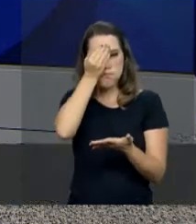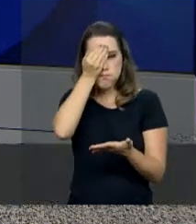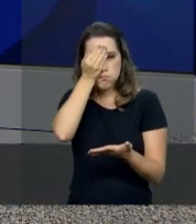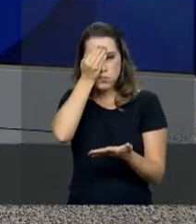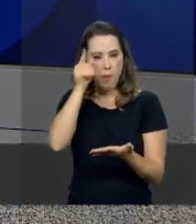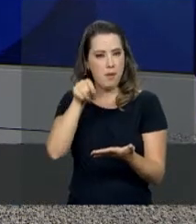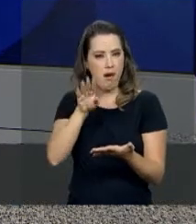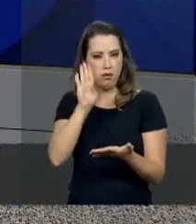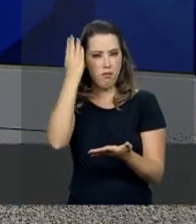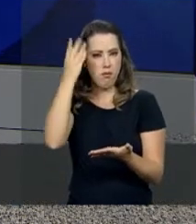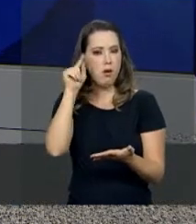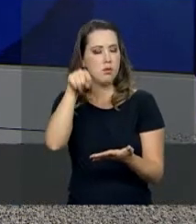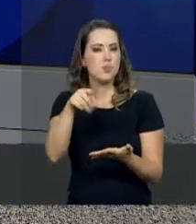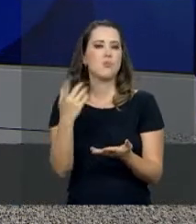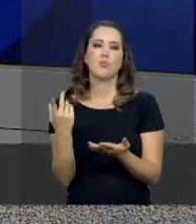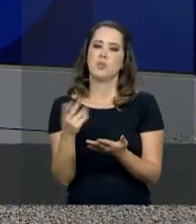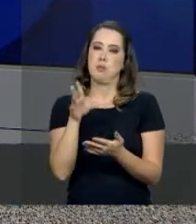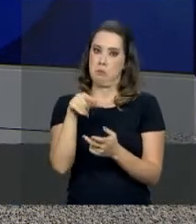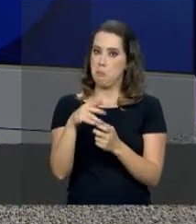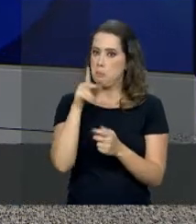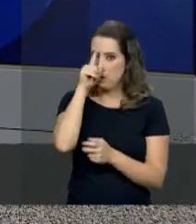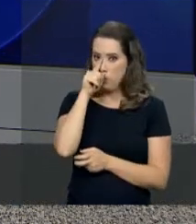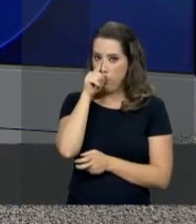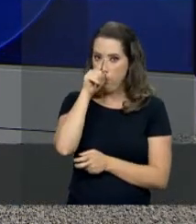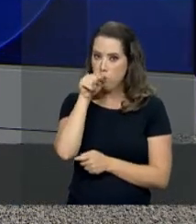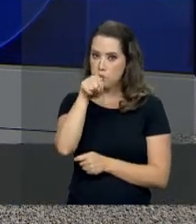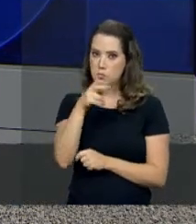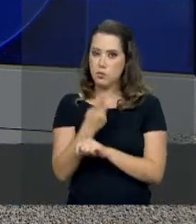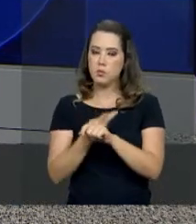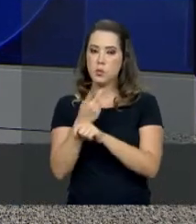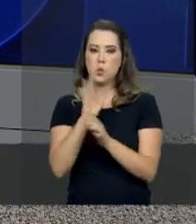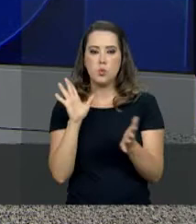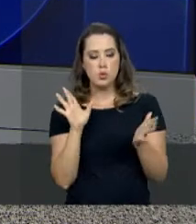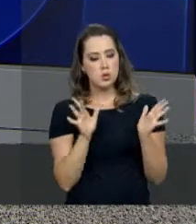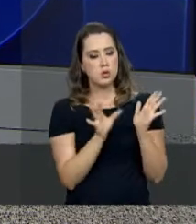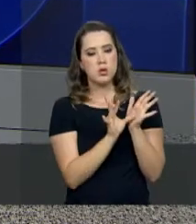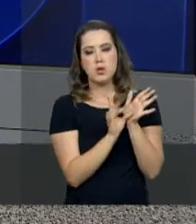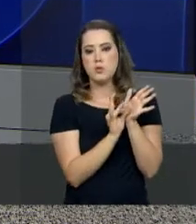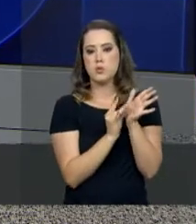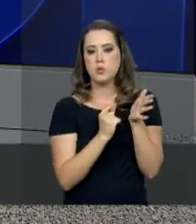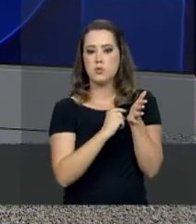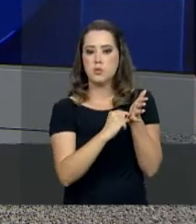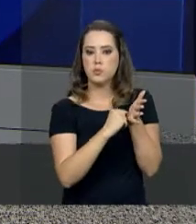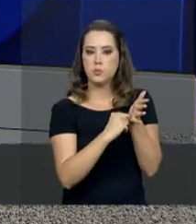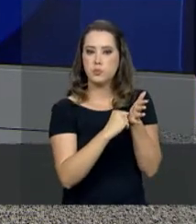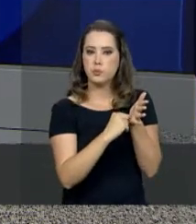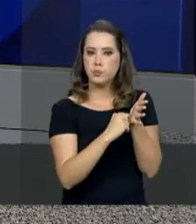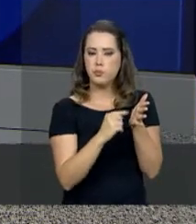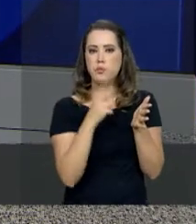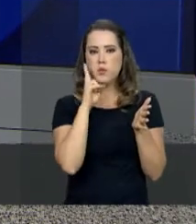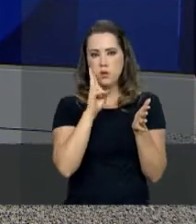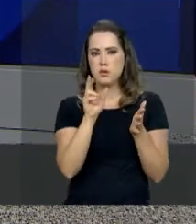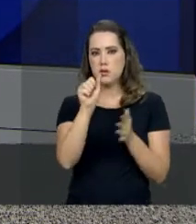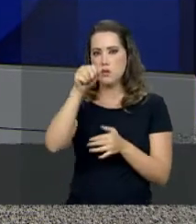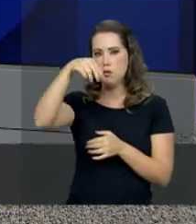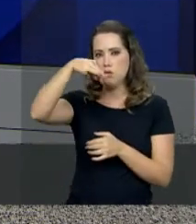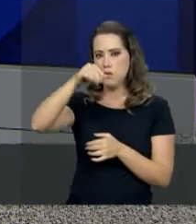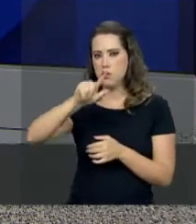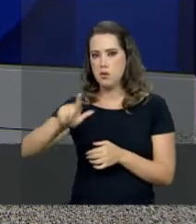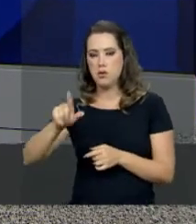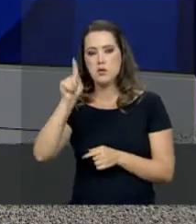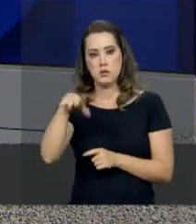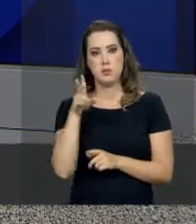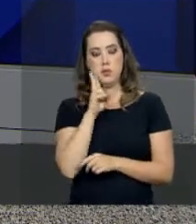garantir a qualidade do seu celular, a dica é procurar o selinho da Anatel. Também é possível consultar a situação do aparelho